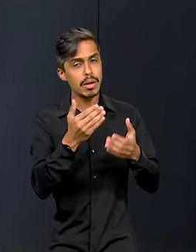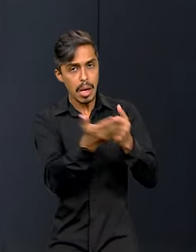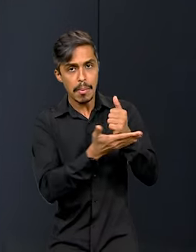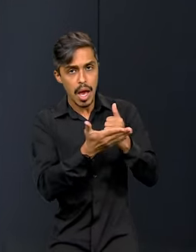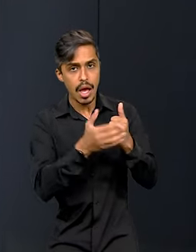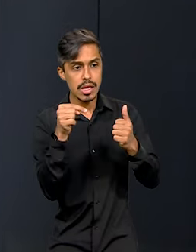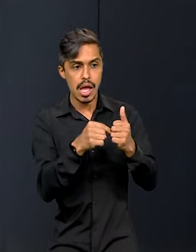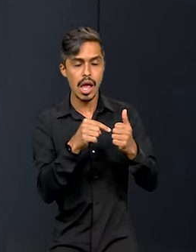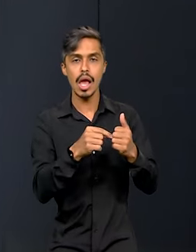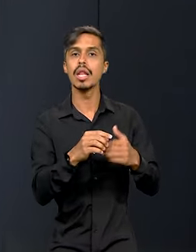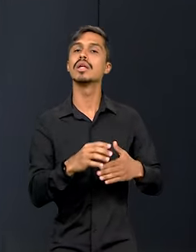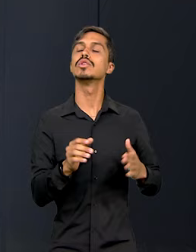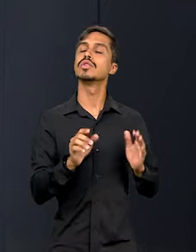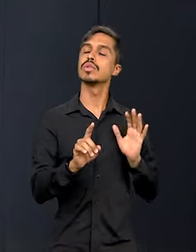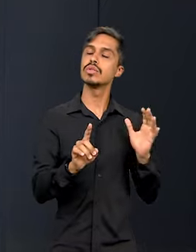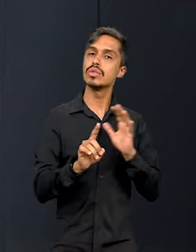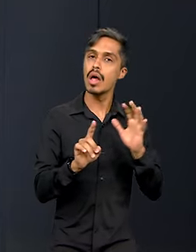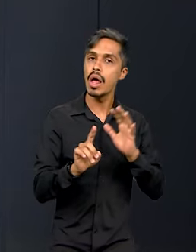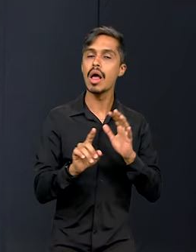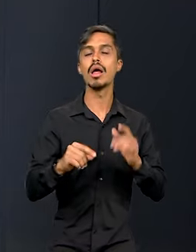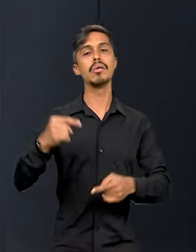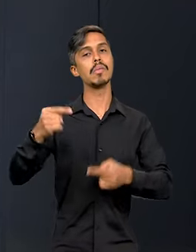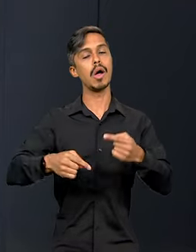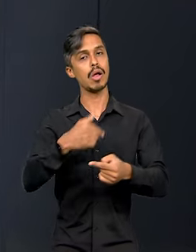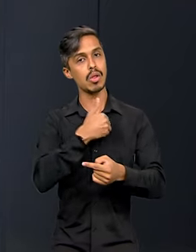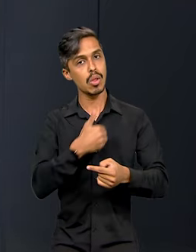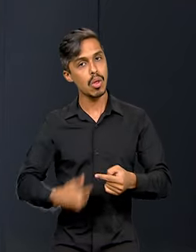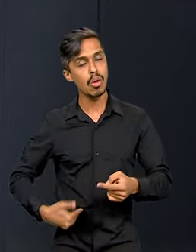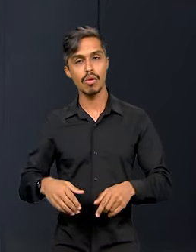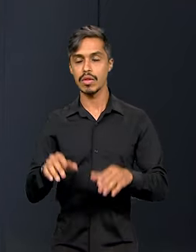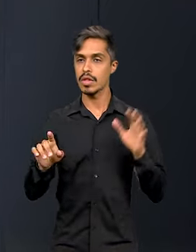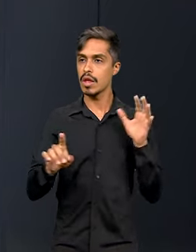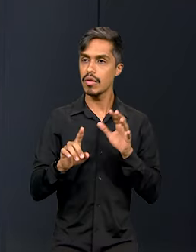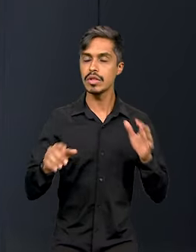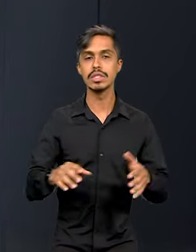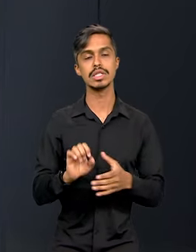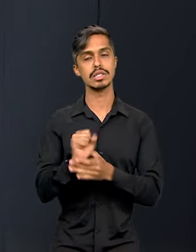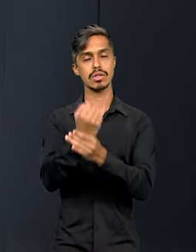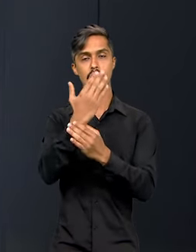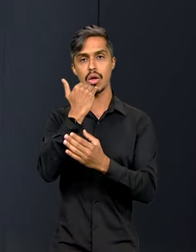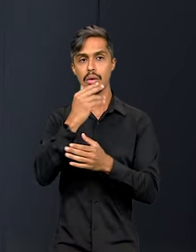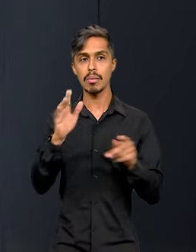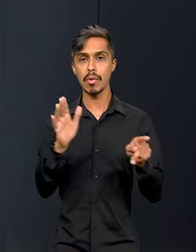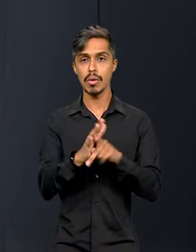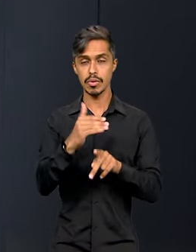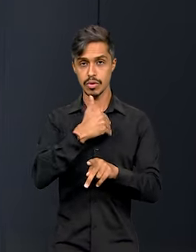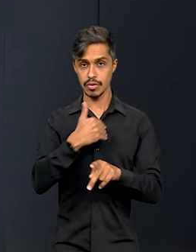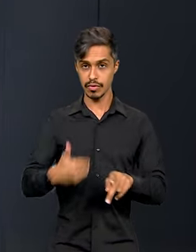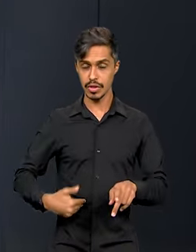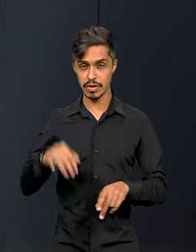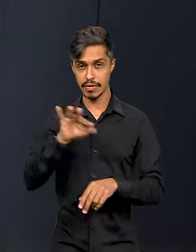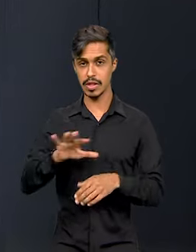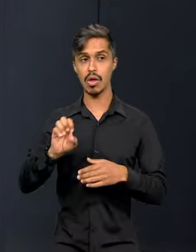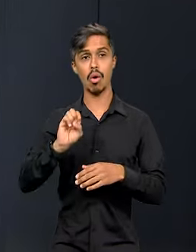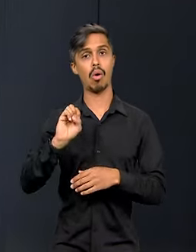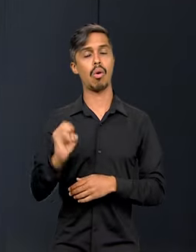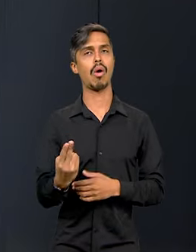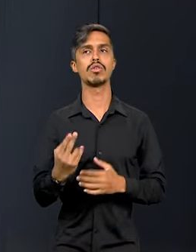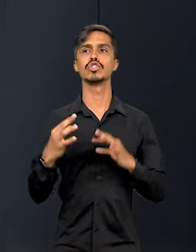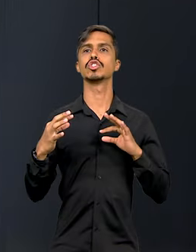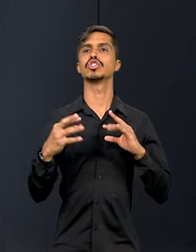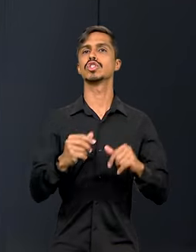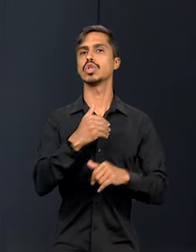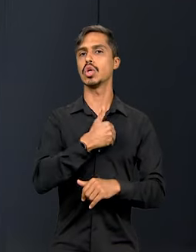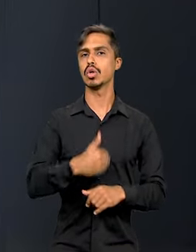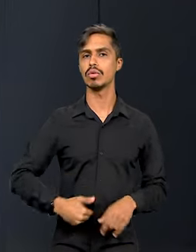que deve ser orientadora das políticas programas e ações de segurança alimentar do Governo Federal ou de